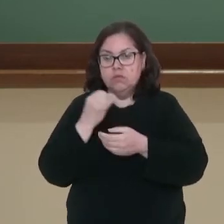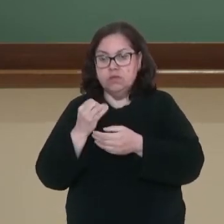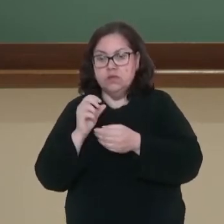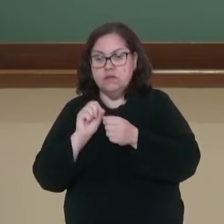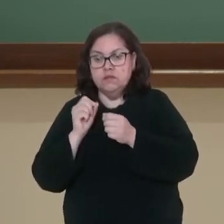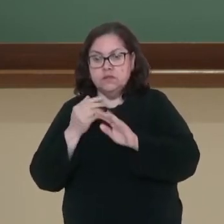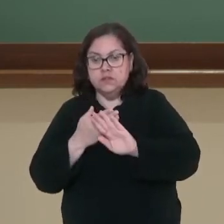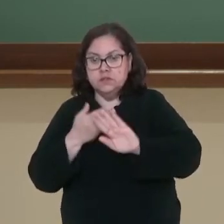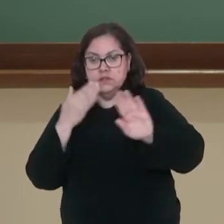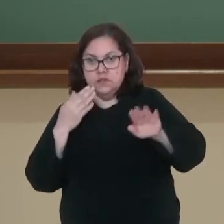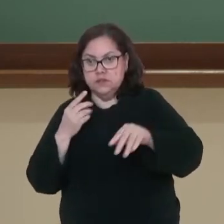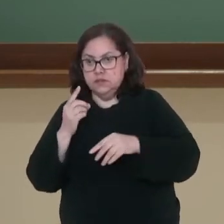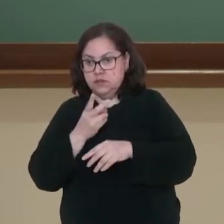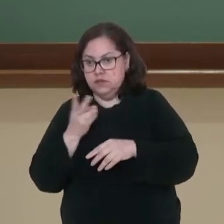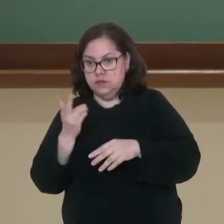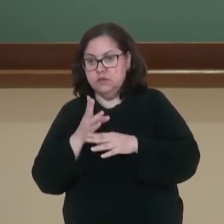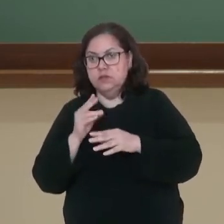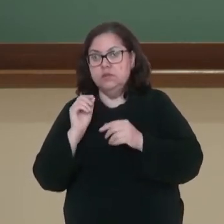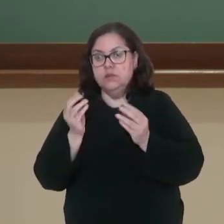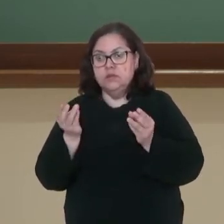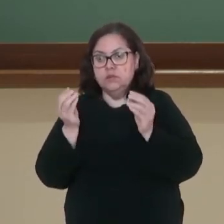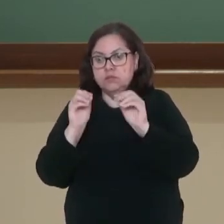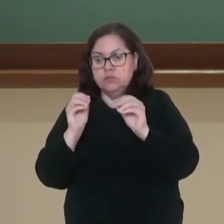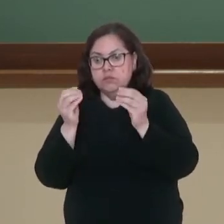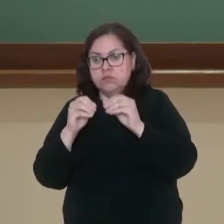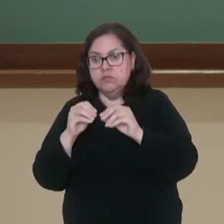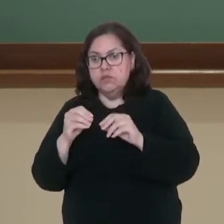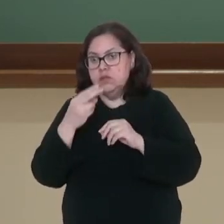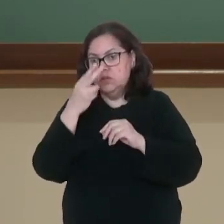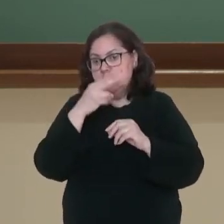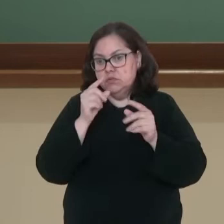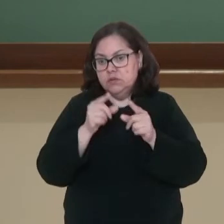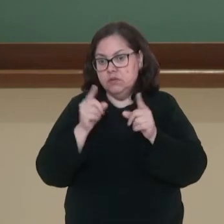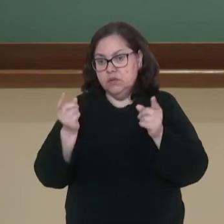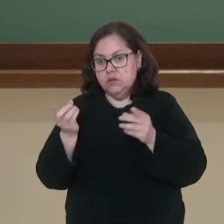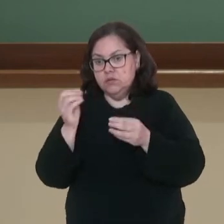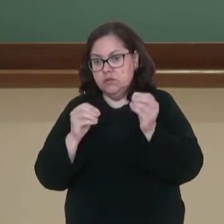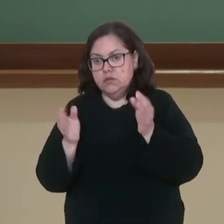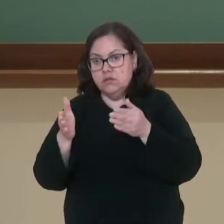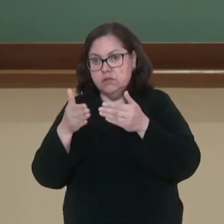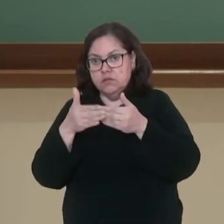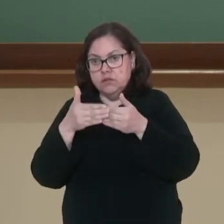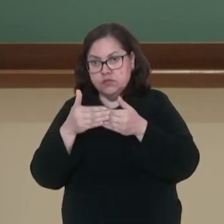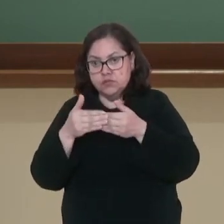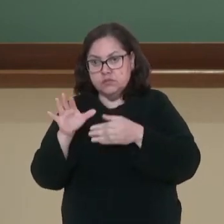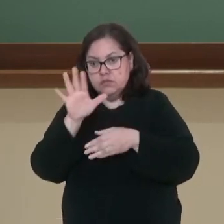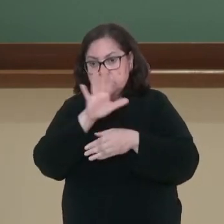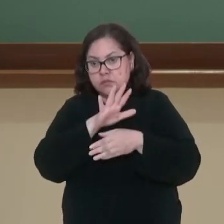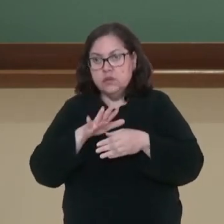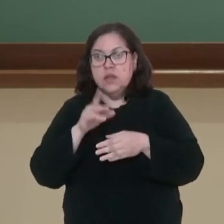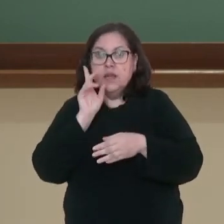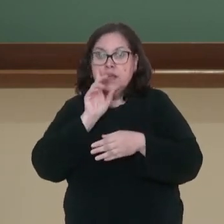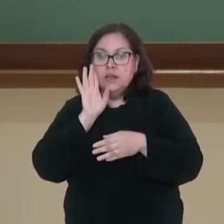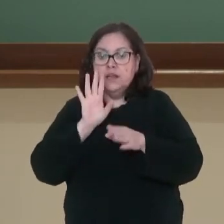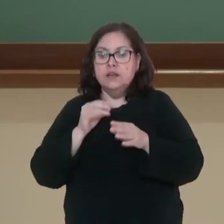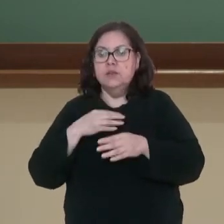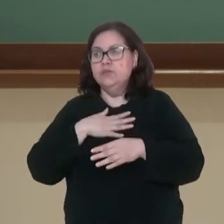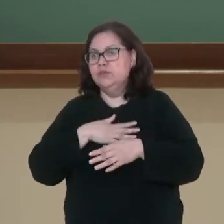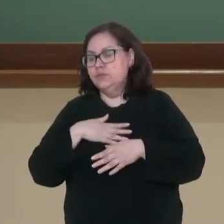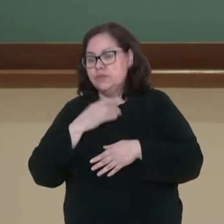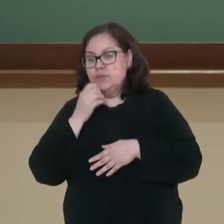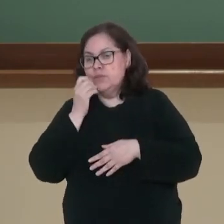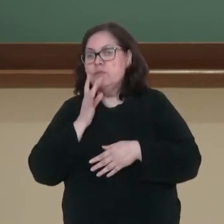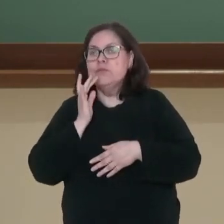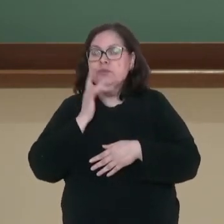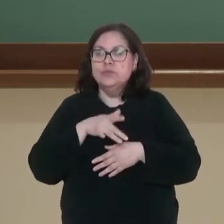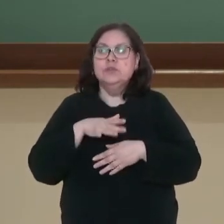maior distância entre eles. Depois você vai preenchendo a segunda maior e assim você vai fechando o mapeamento cromossômico. É bem legal de fazer, bem gostoso. A